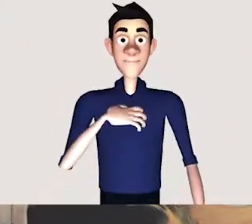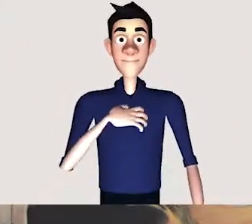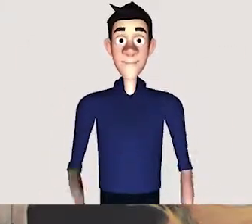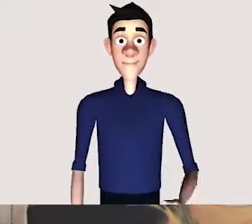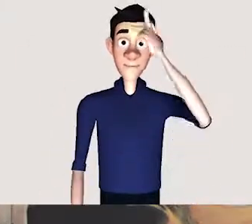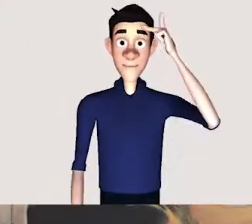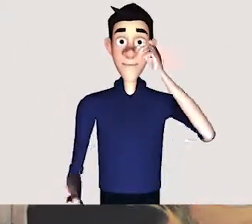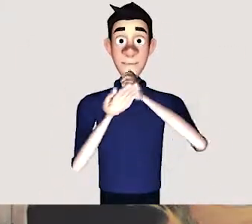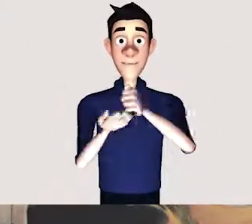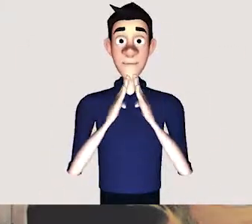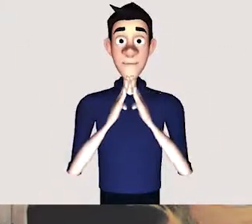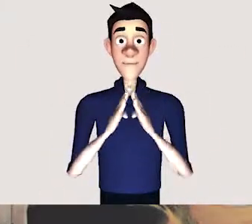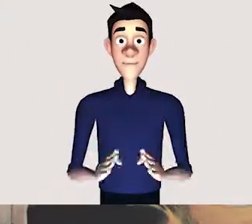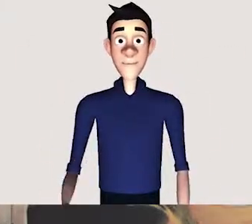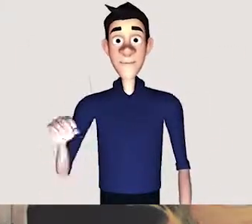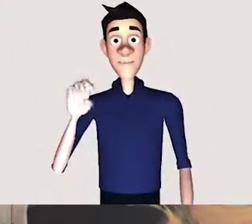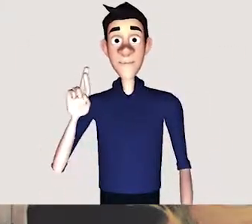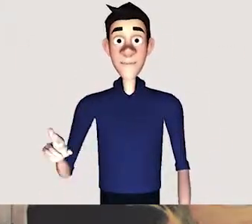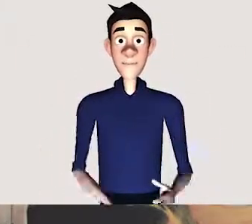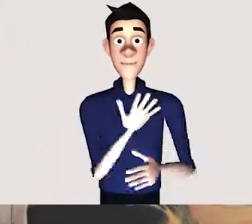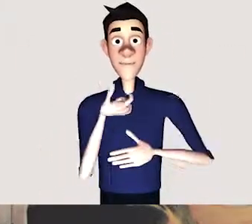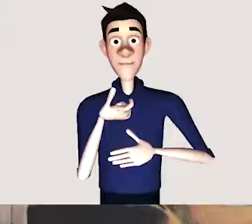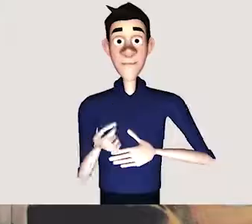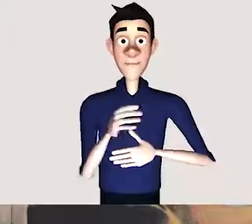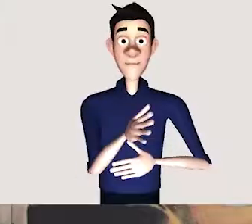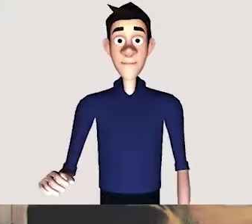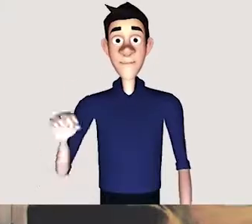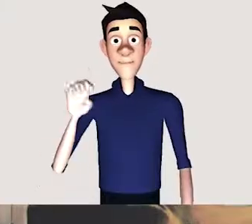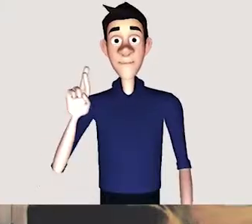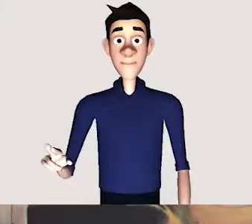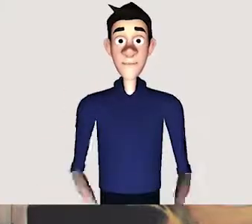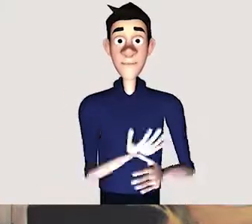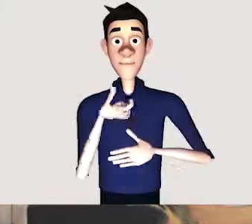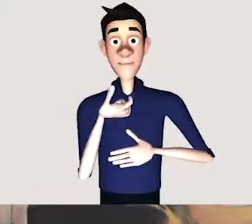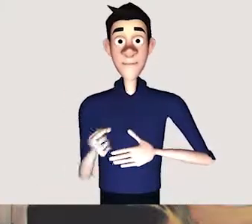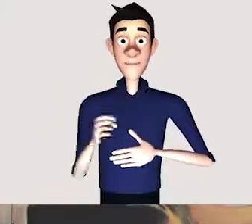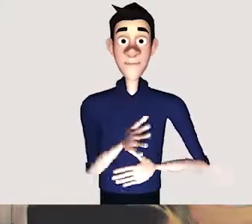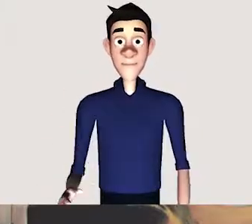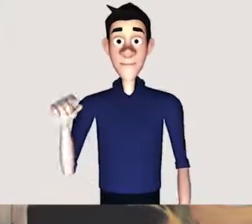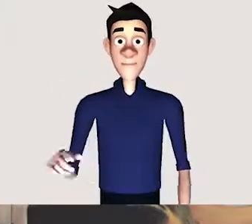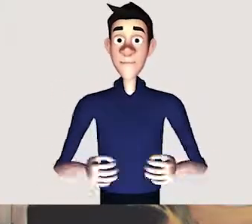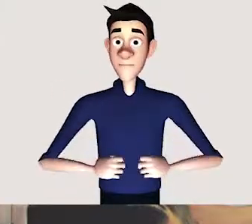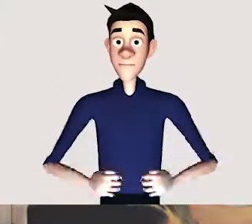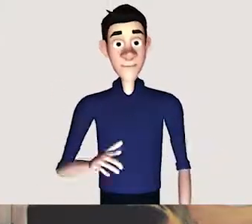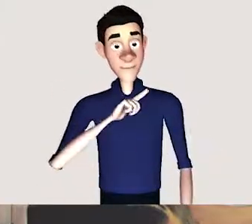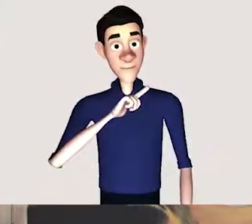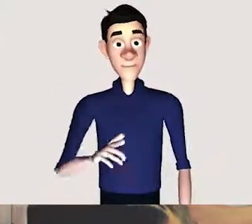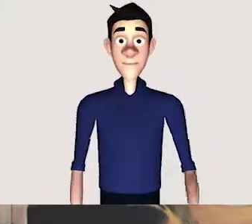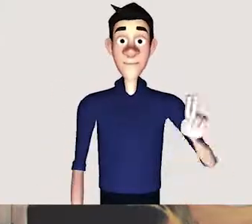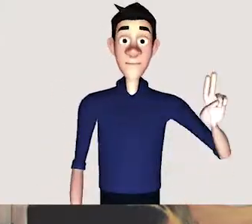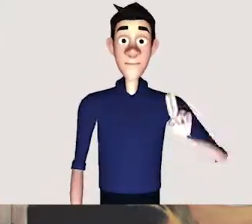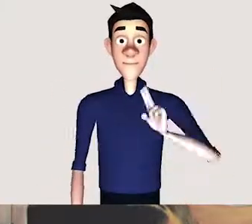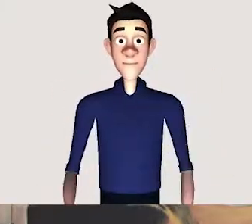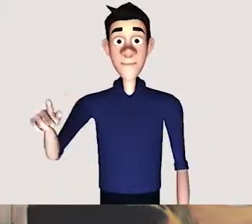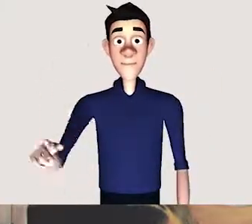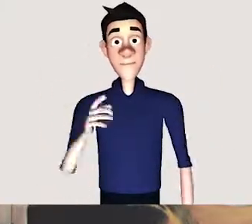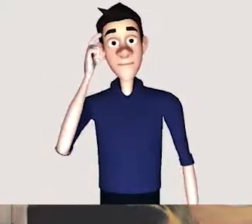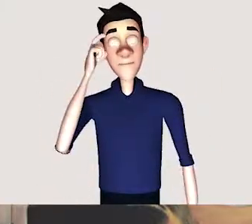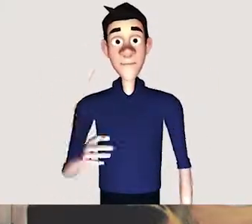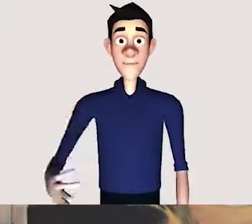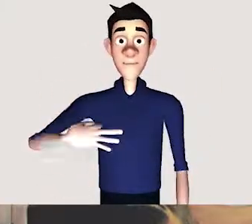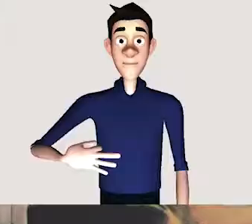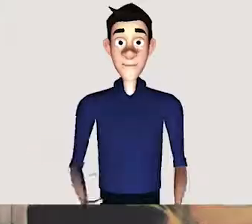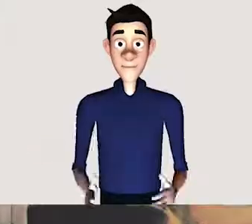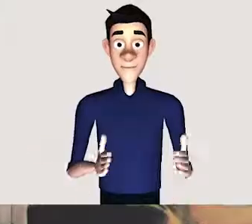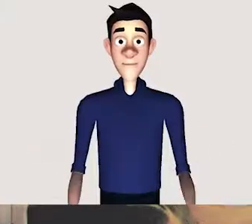O que é fratrimônio? É claro que a palavra está sendo criada, é um neologismo, mas é um neologismo que